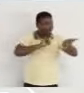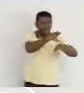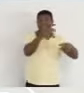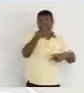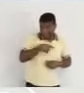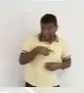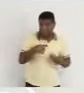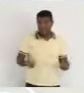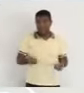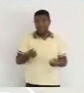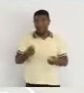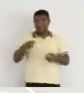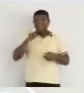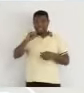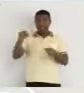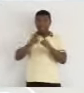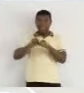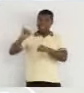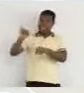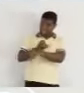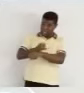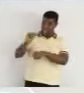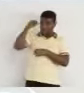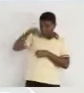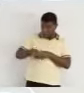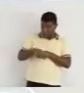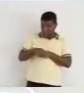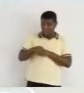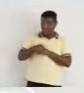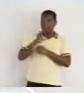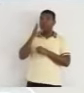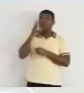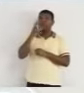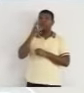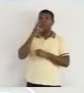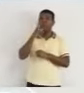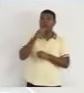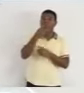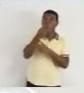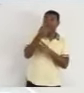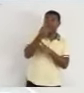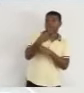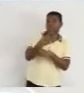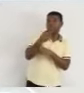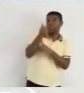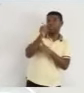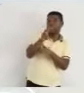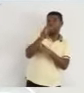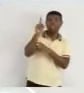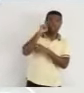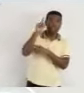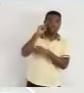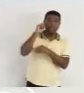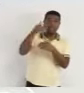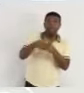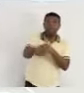tem um atraso para o seu resultado, que é um atraso de 15 dias, 14, 15 dias. Isso significa